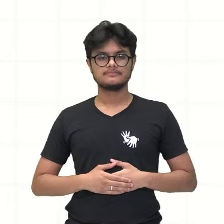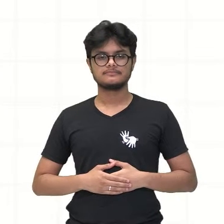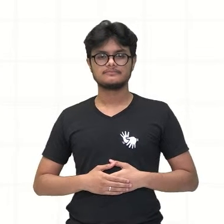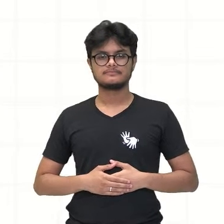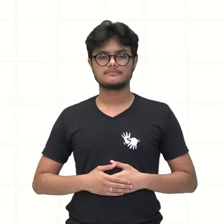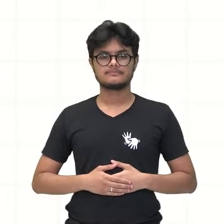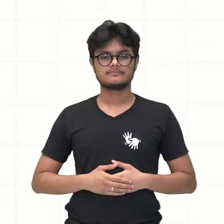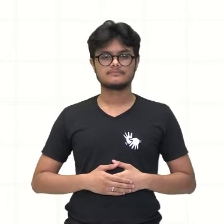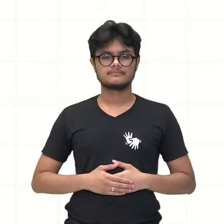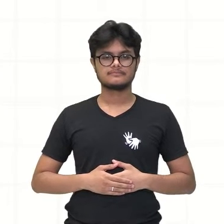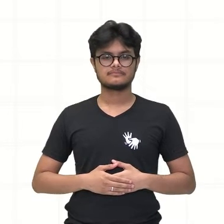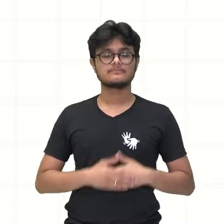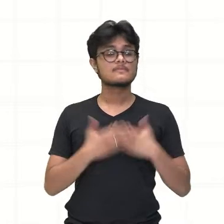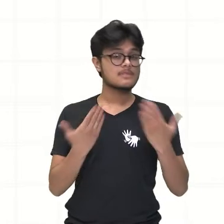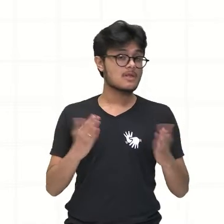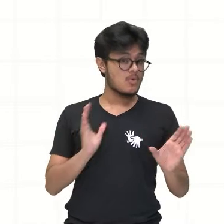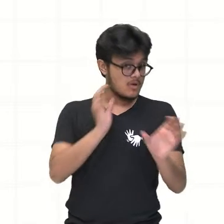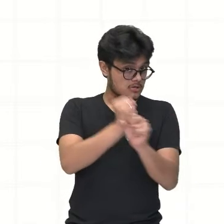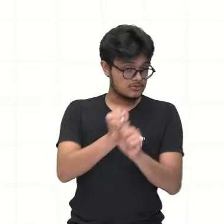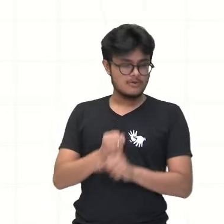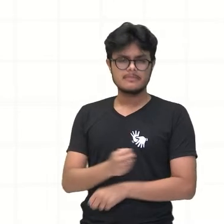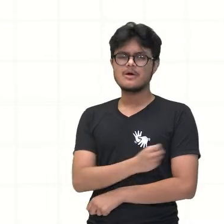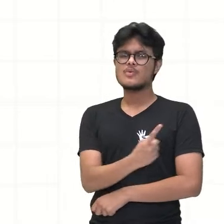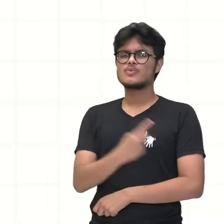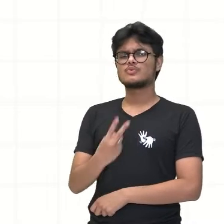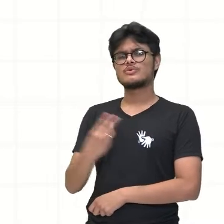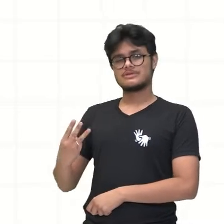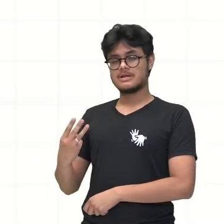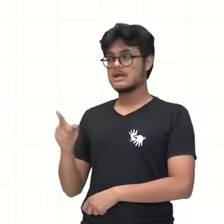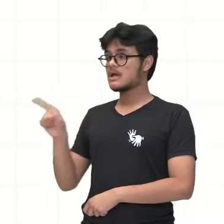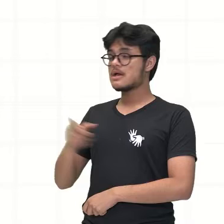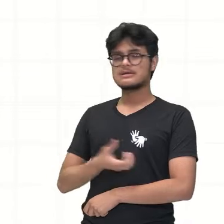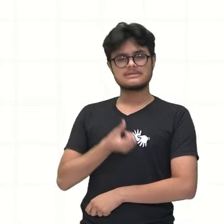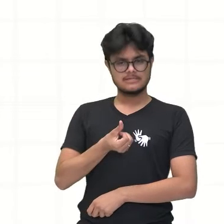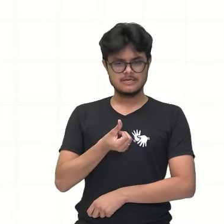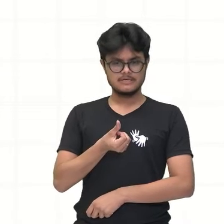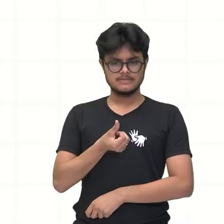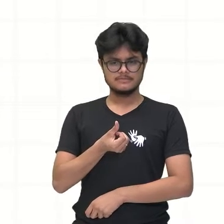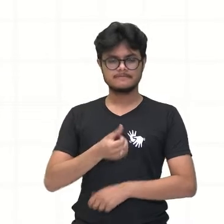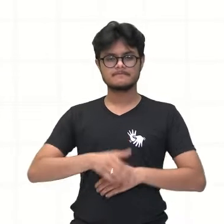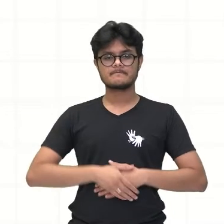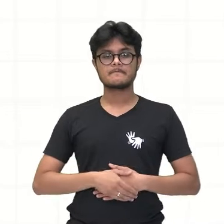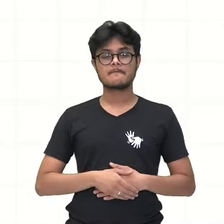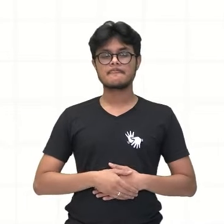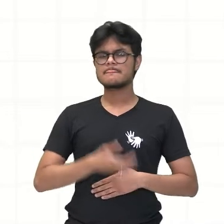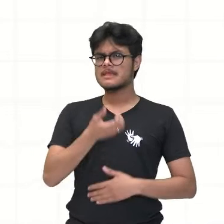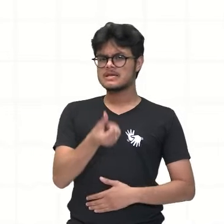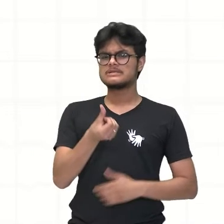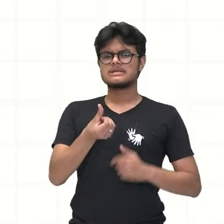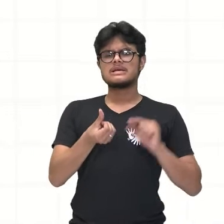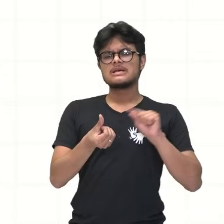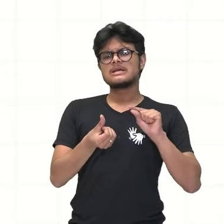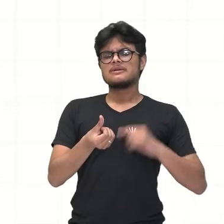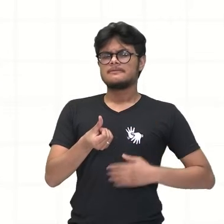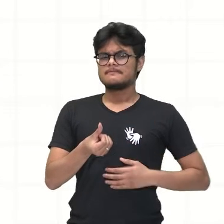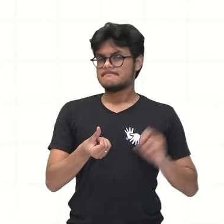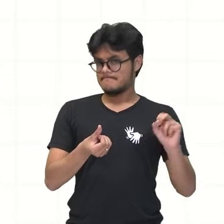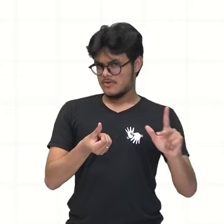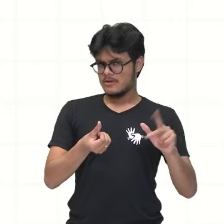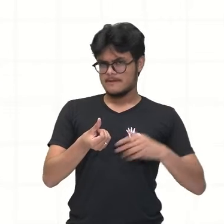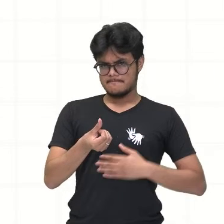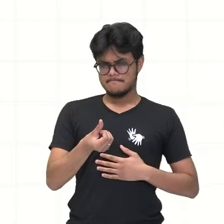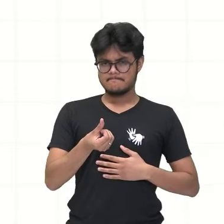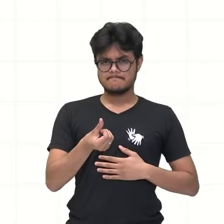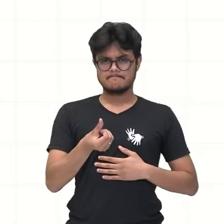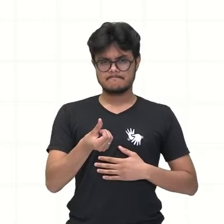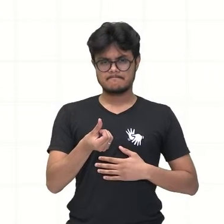é 6. Então, a soma desses valores é 6. Aí eu tenho que dividir esse resultado, né? Ou seja,